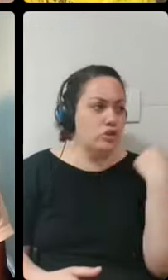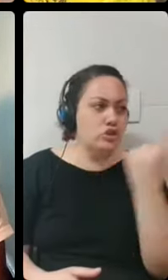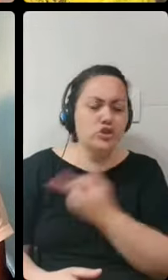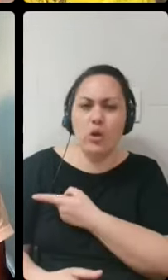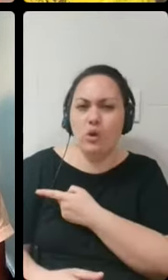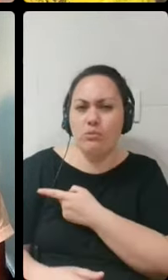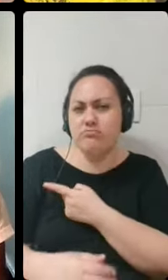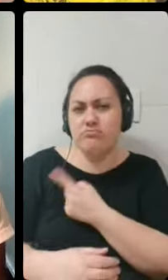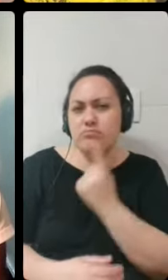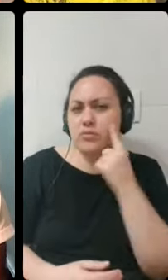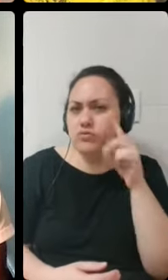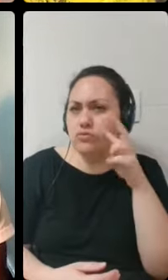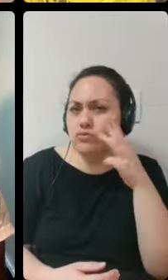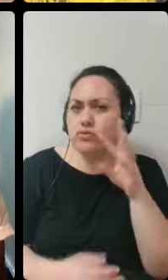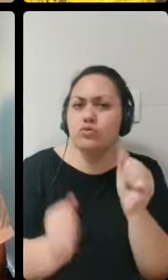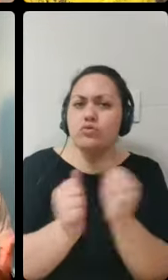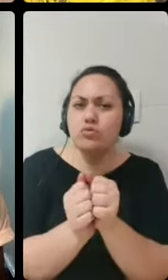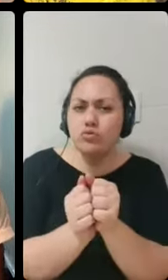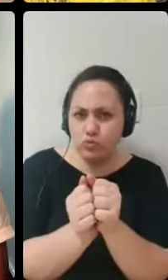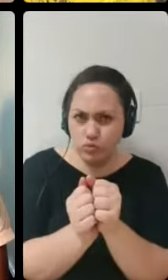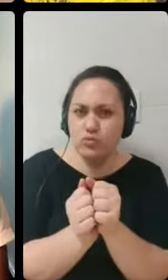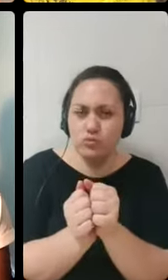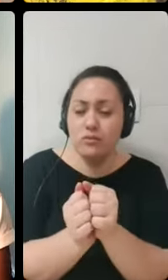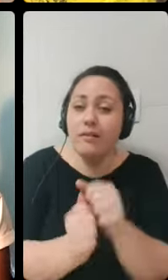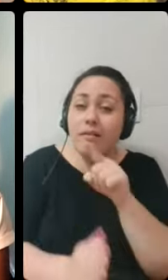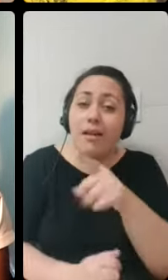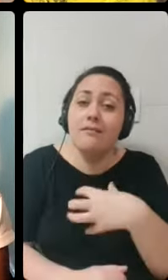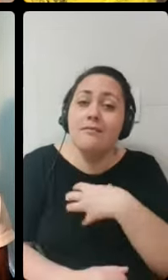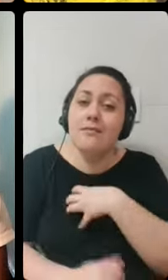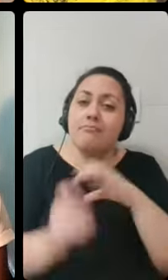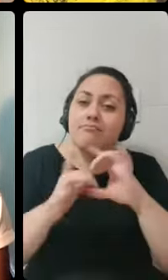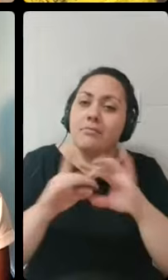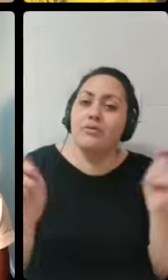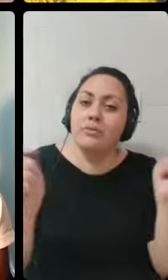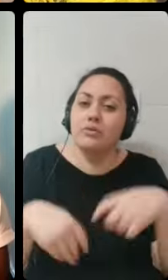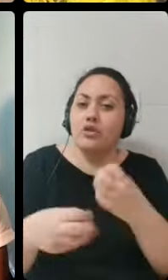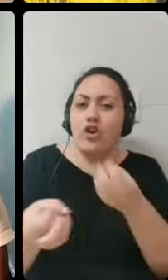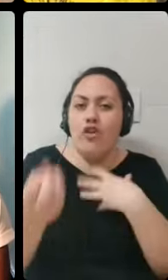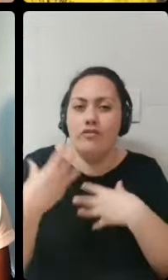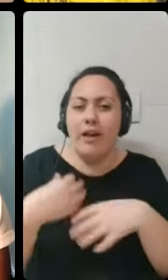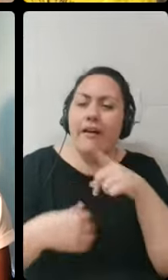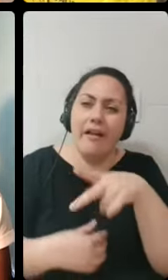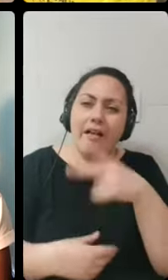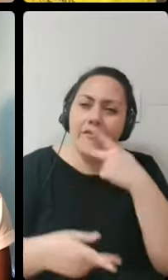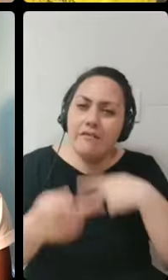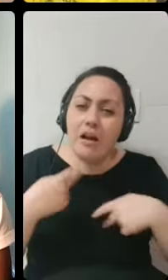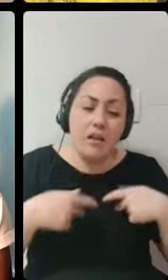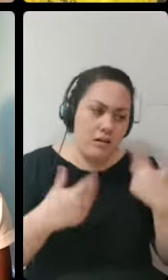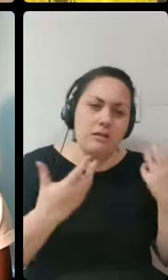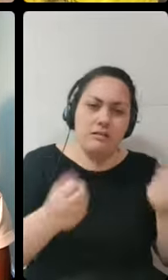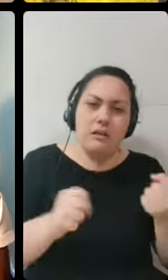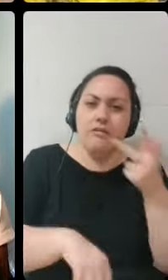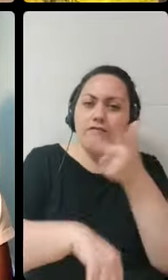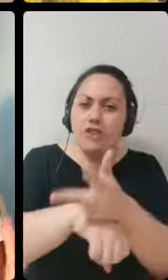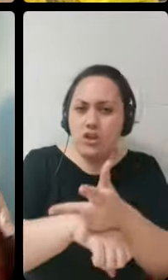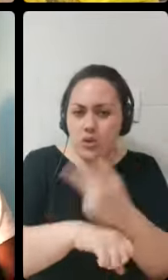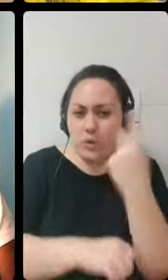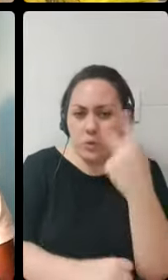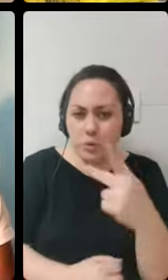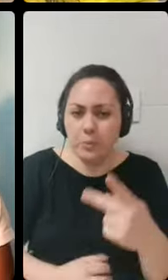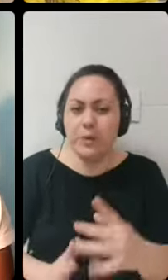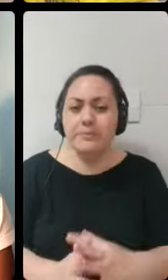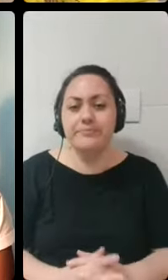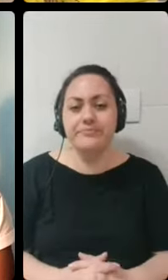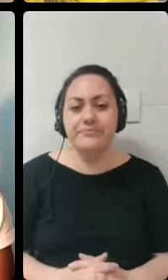ela se sentiu à vontade para conversar com a gente. Ela contou toda a história, uhum. deixou a gente filmar, né? Pra gente